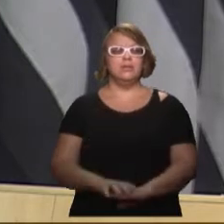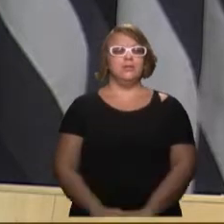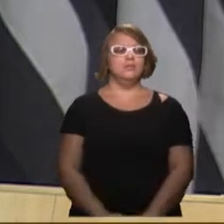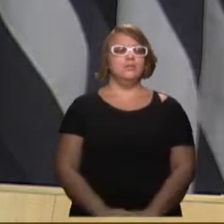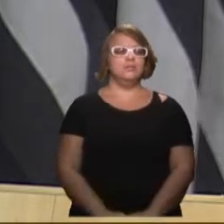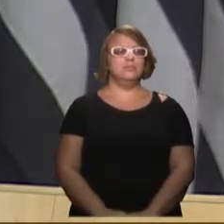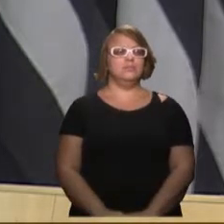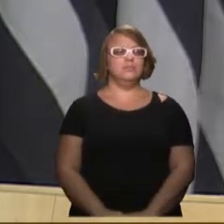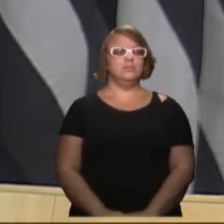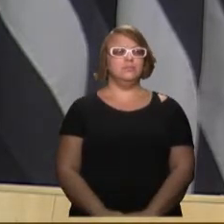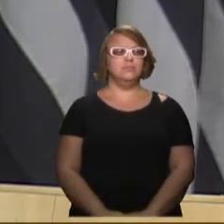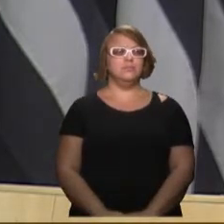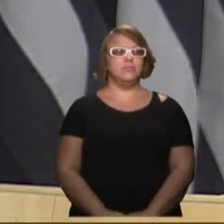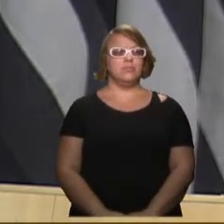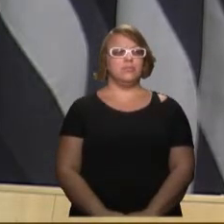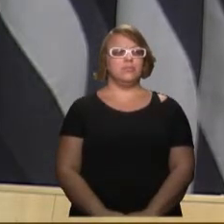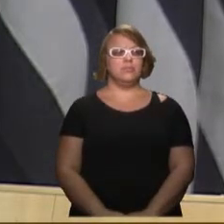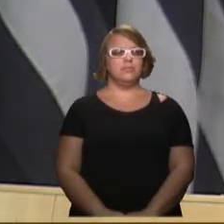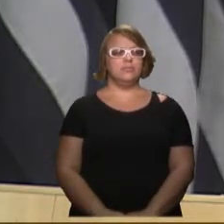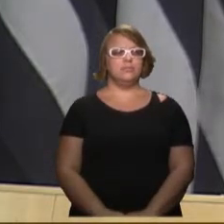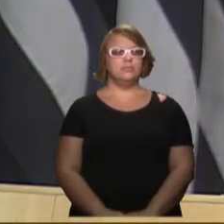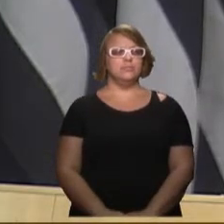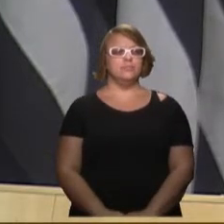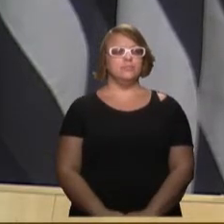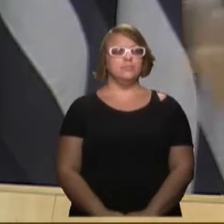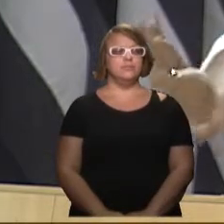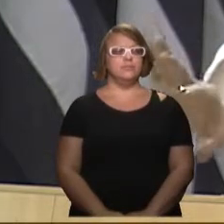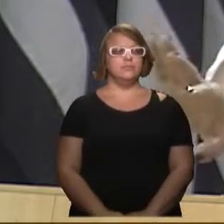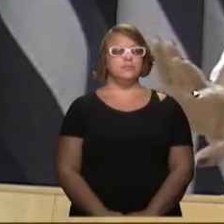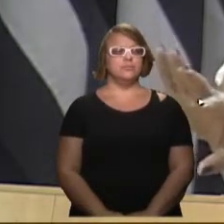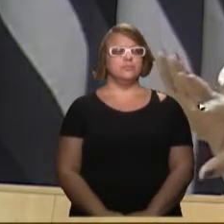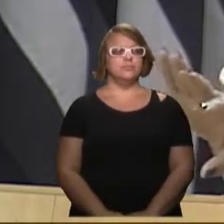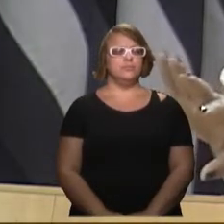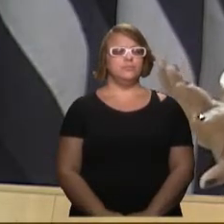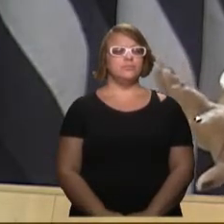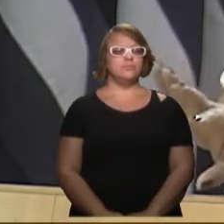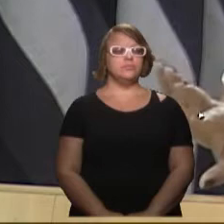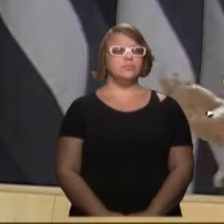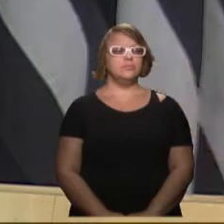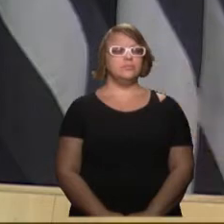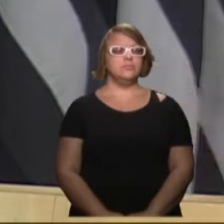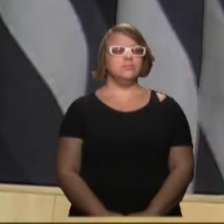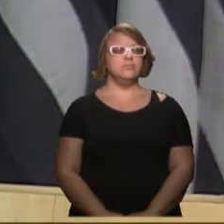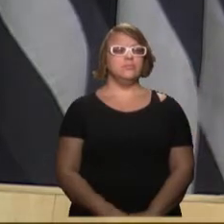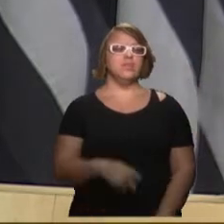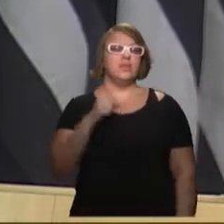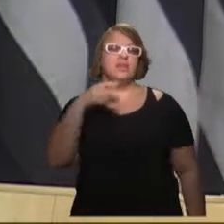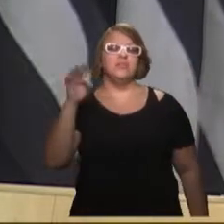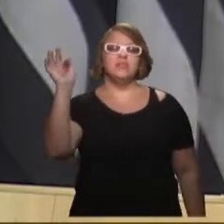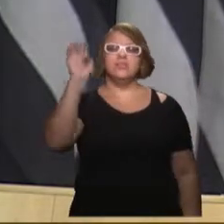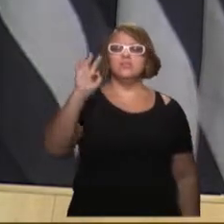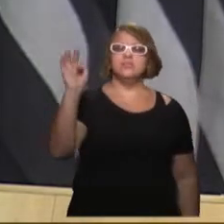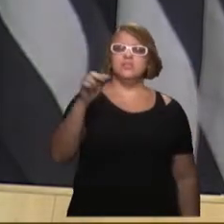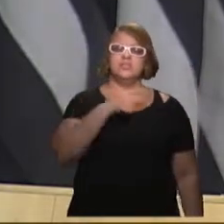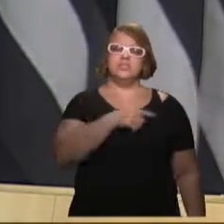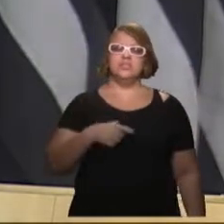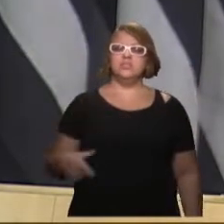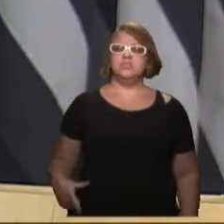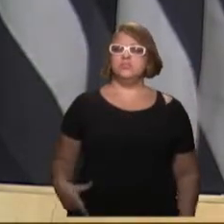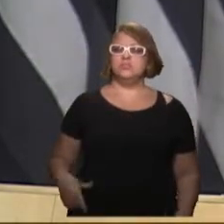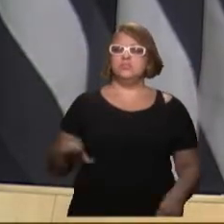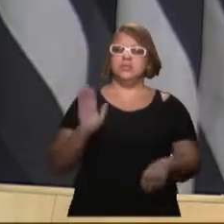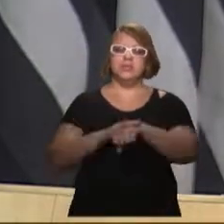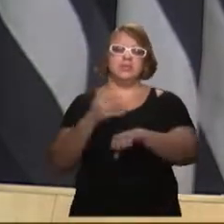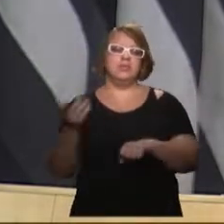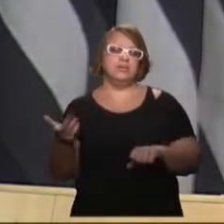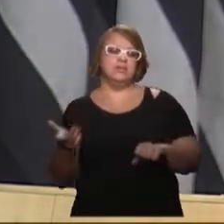O senso comum se fala muito assim: uma faculdade pública, mas de direito privado por conta de ter que pagar mensalidade. Mas, na